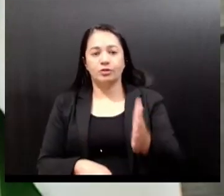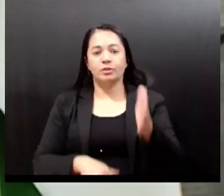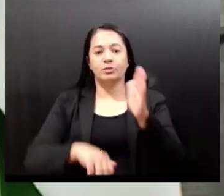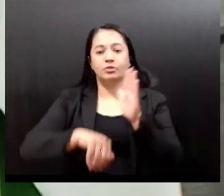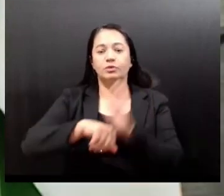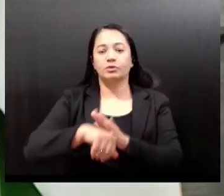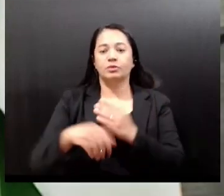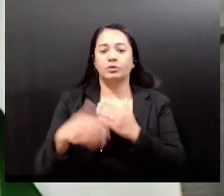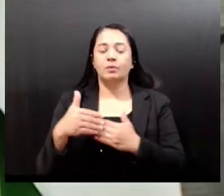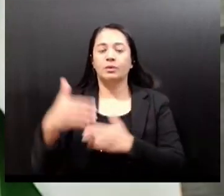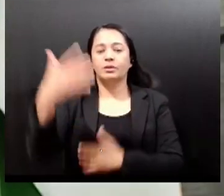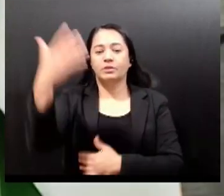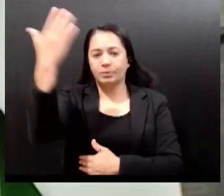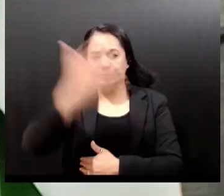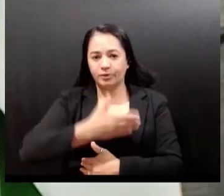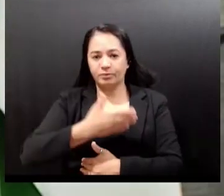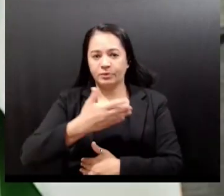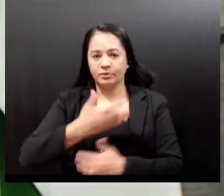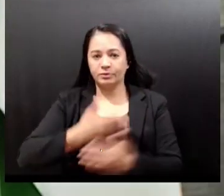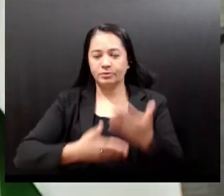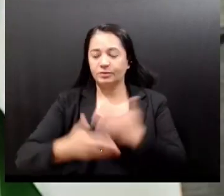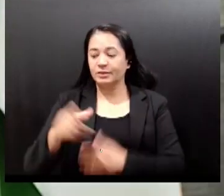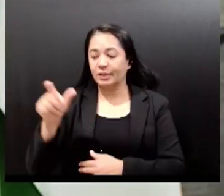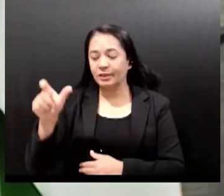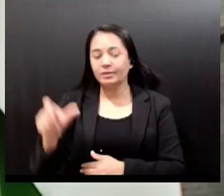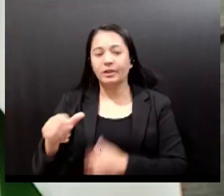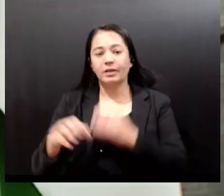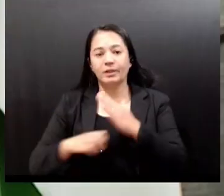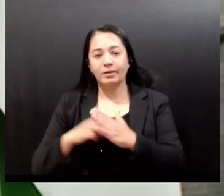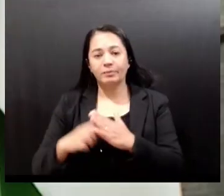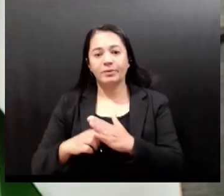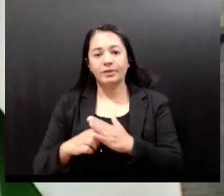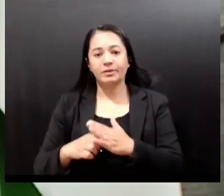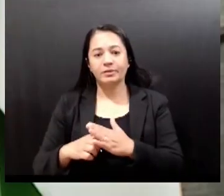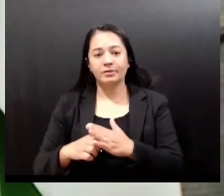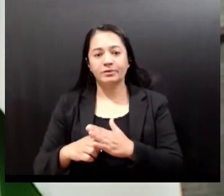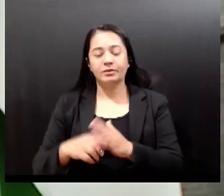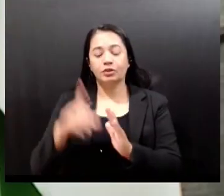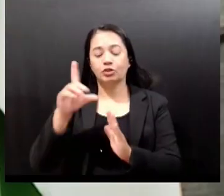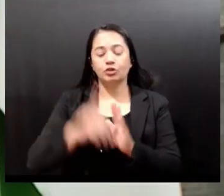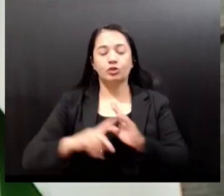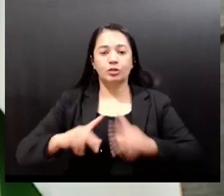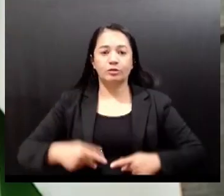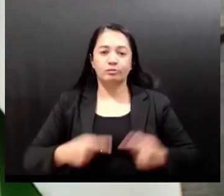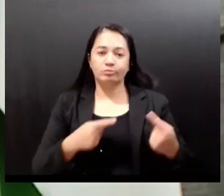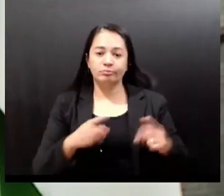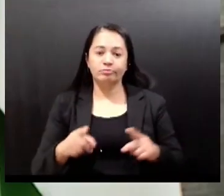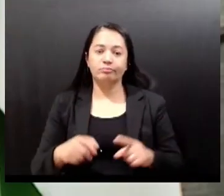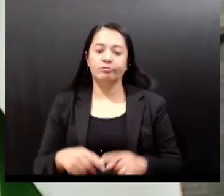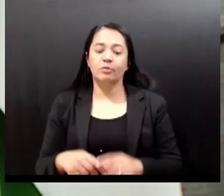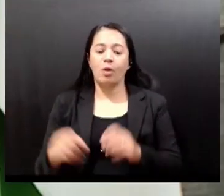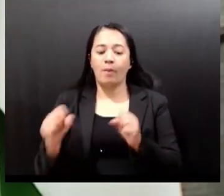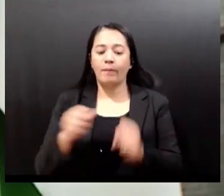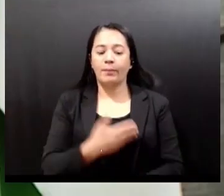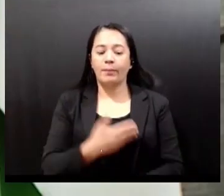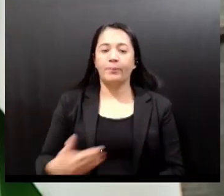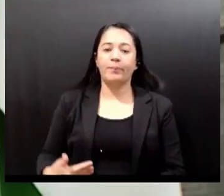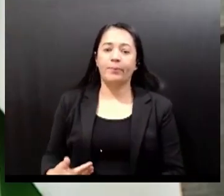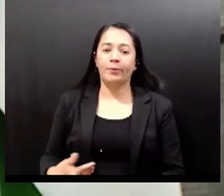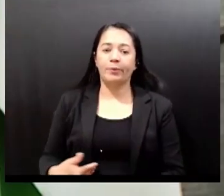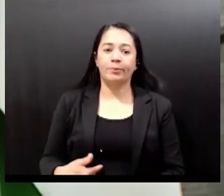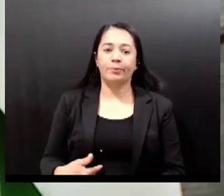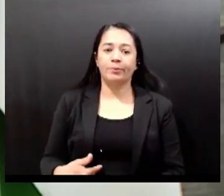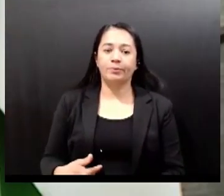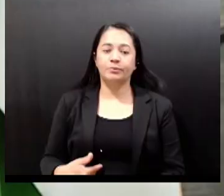comprovação do envolvimento dessas empresas com esses crimes de violação de direitos humanos, então o poder público não poderia, se aprovado esse